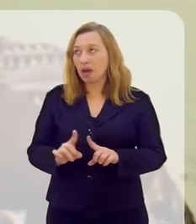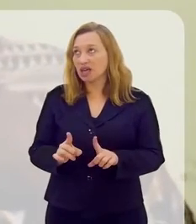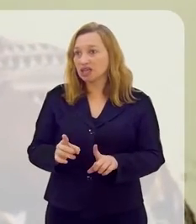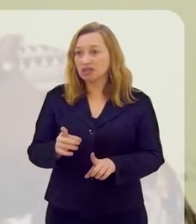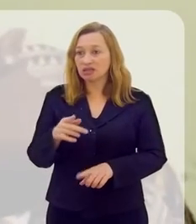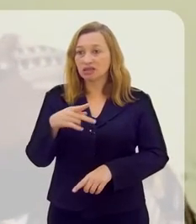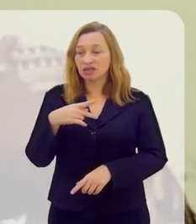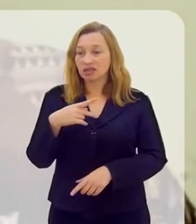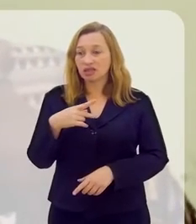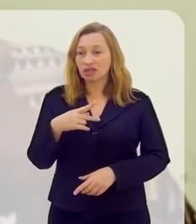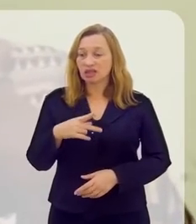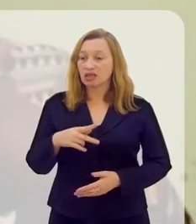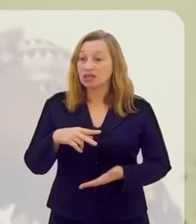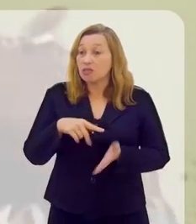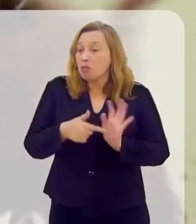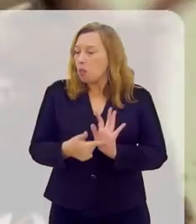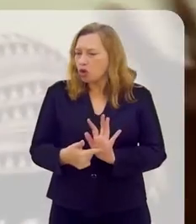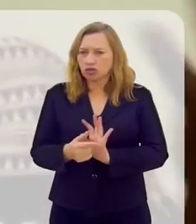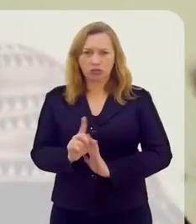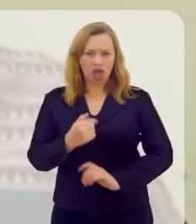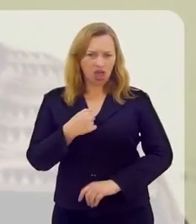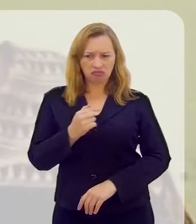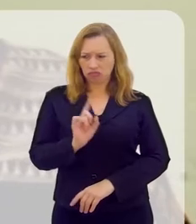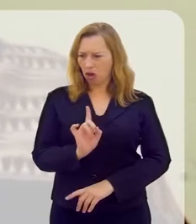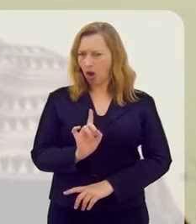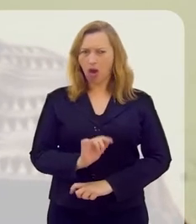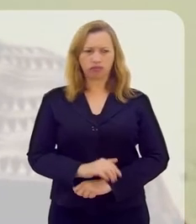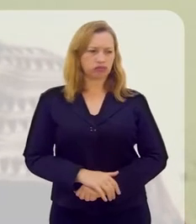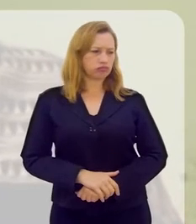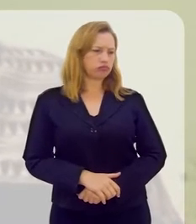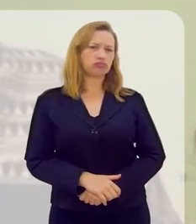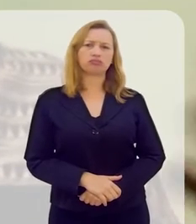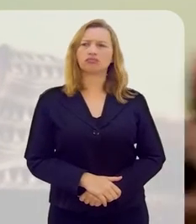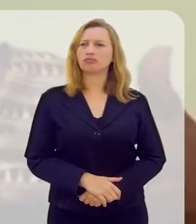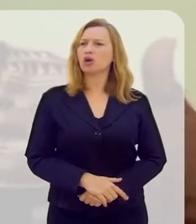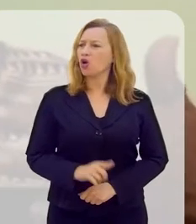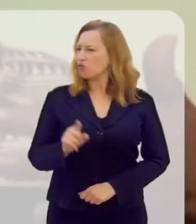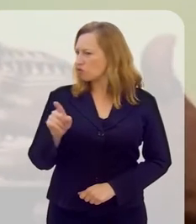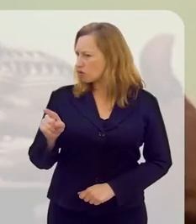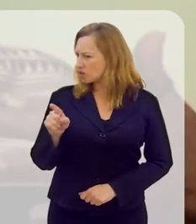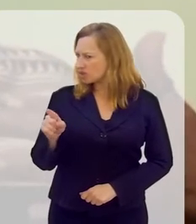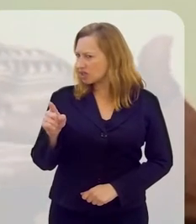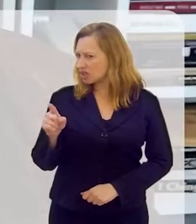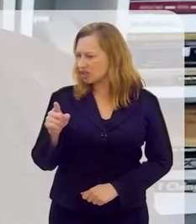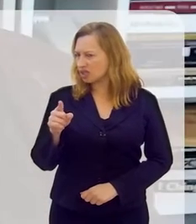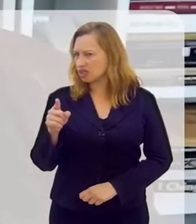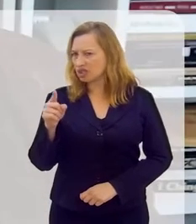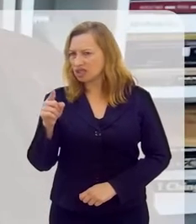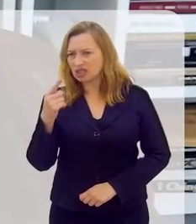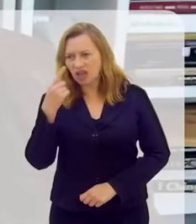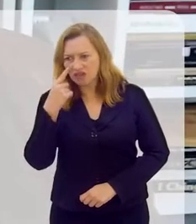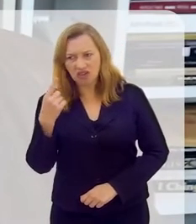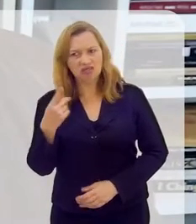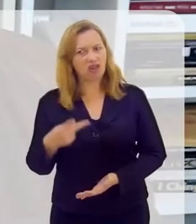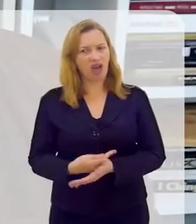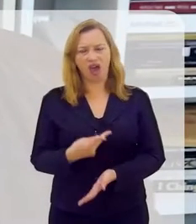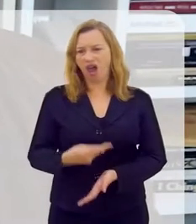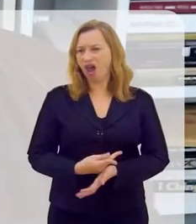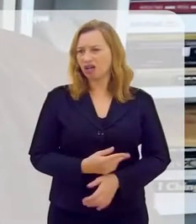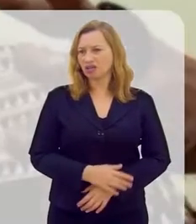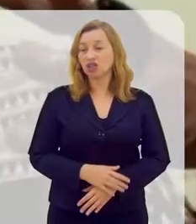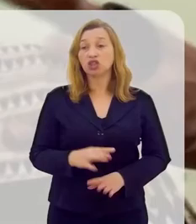se coloca numa posição de que não, de que você está enxergando coisas e todo